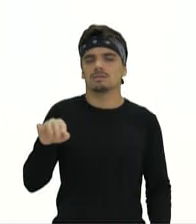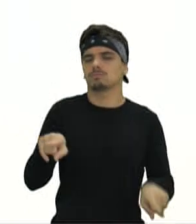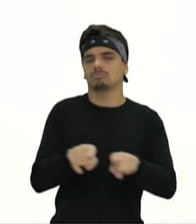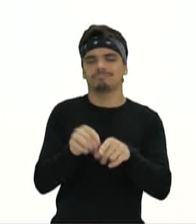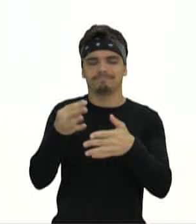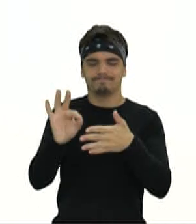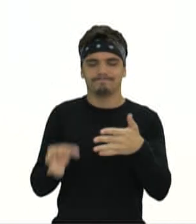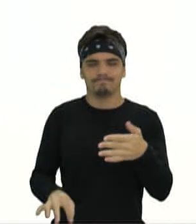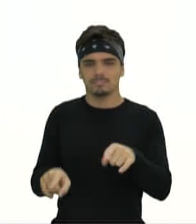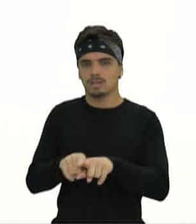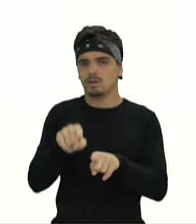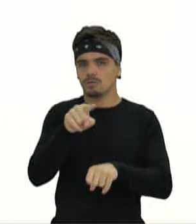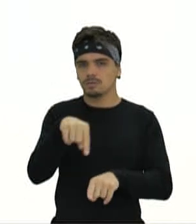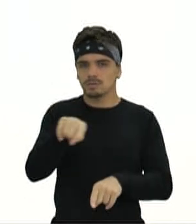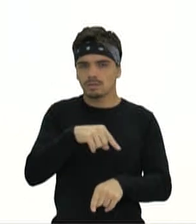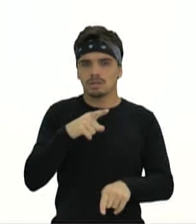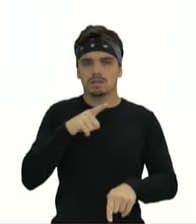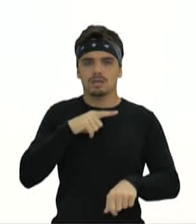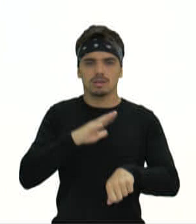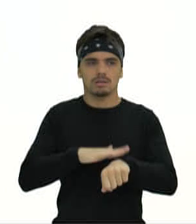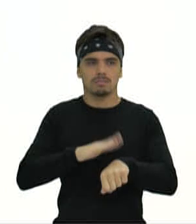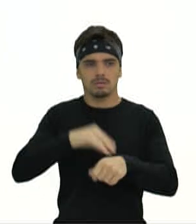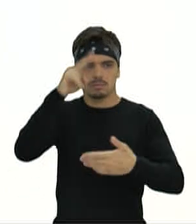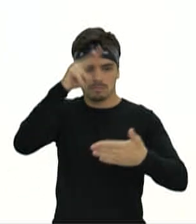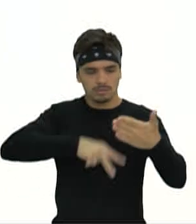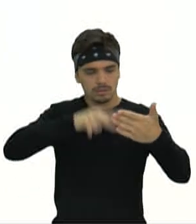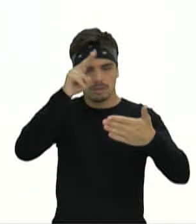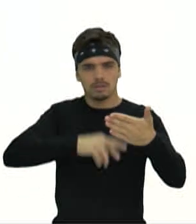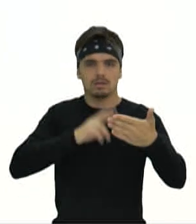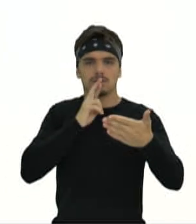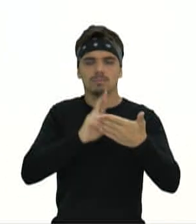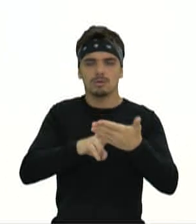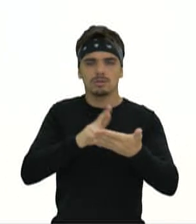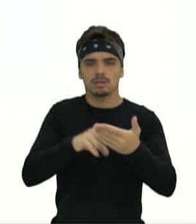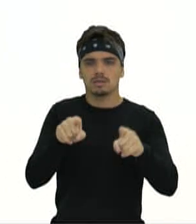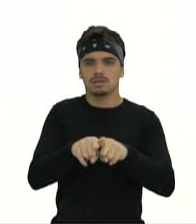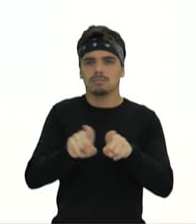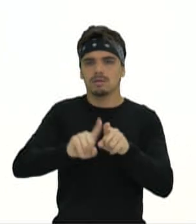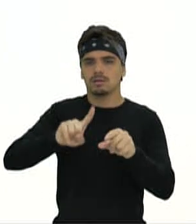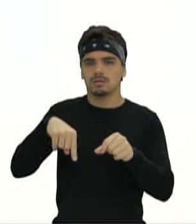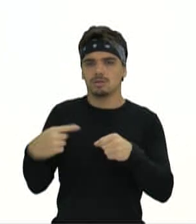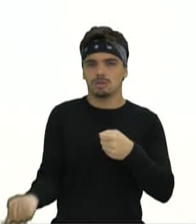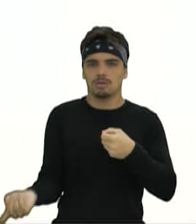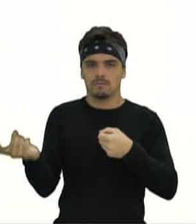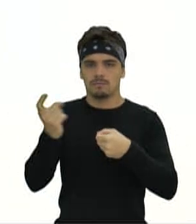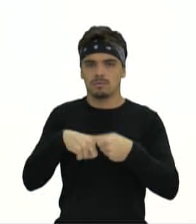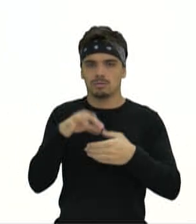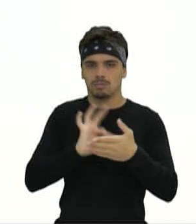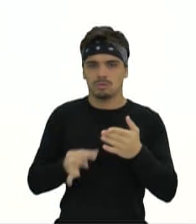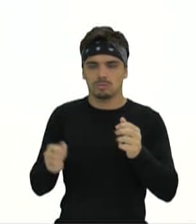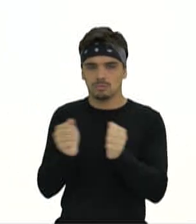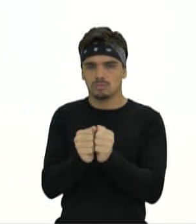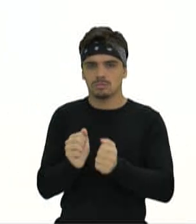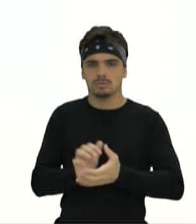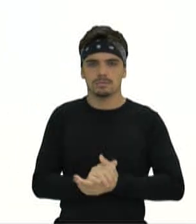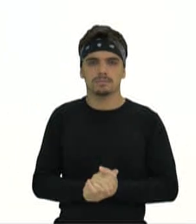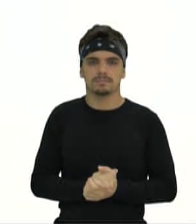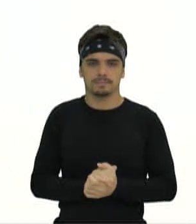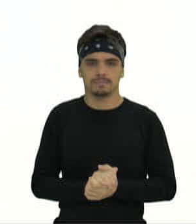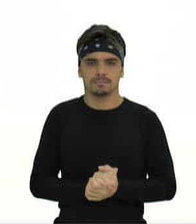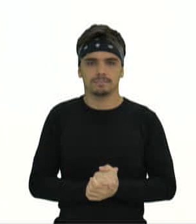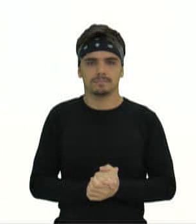Enfim, é por conta de vocês. Eu vou dar um tempo para vocês poderem ler e marcar a resposta correta, que daí eu já volto corrigindo com vocês. Bora